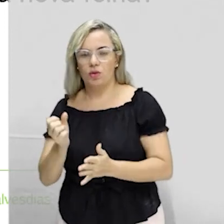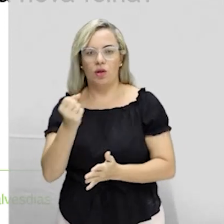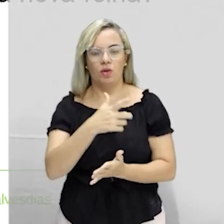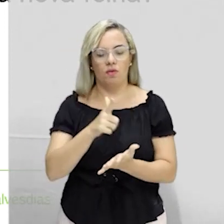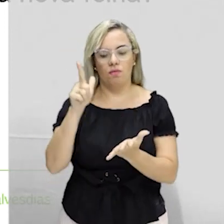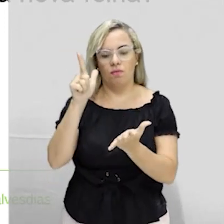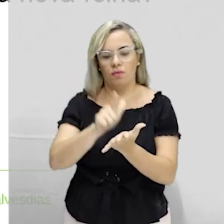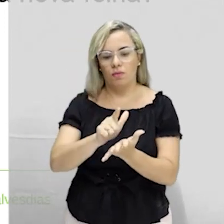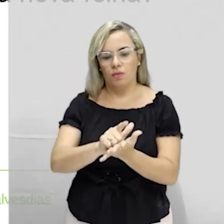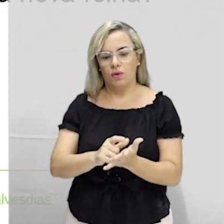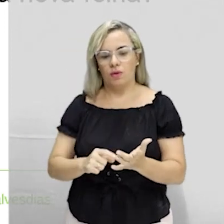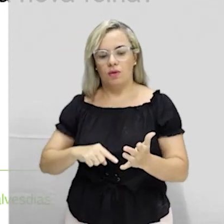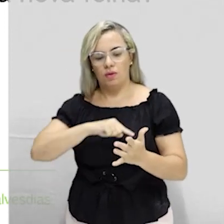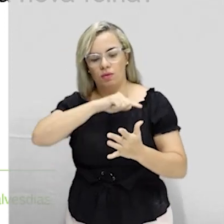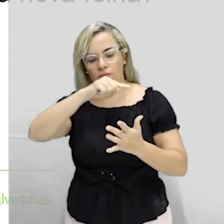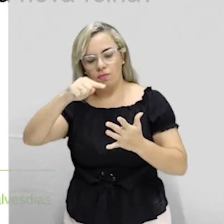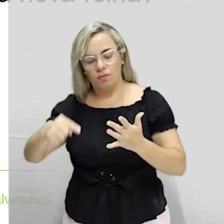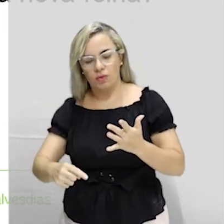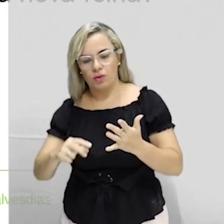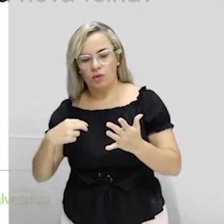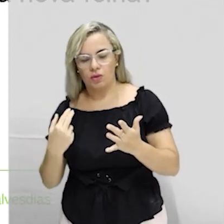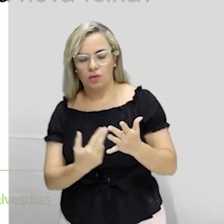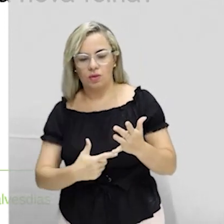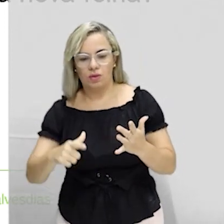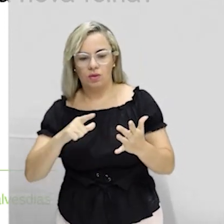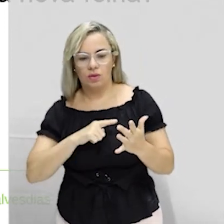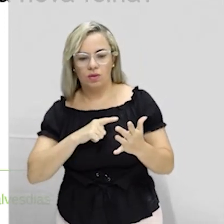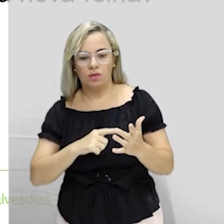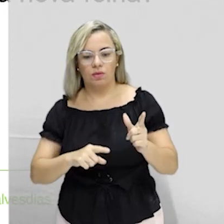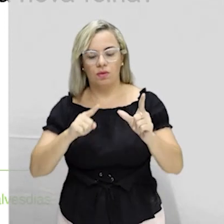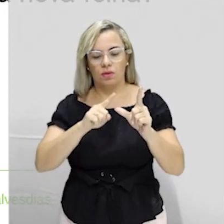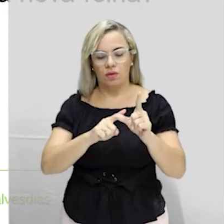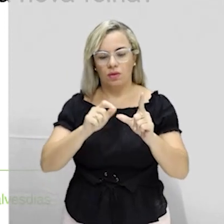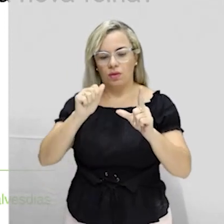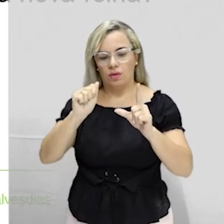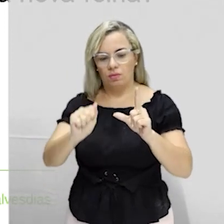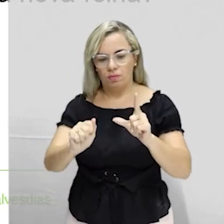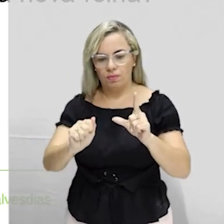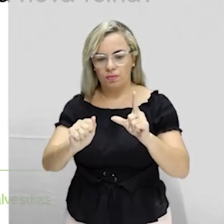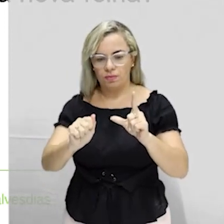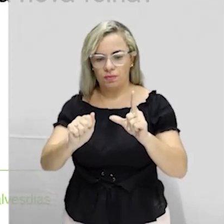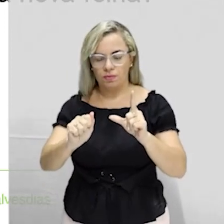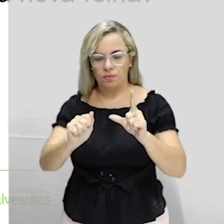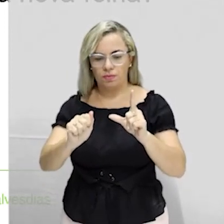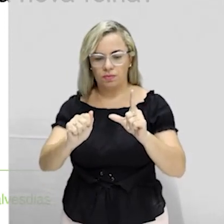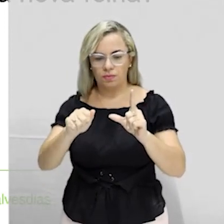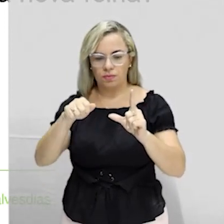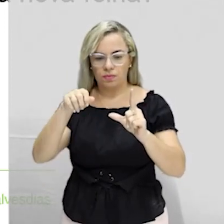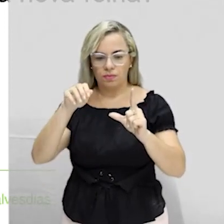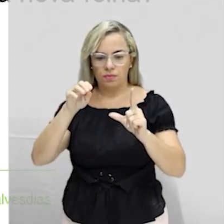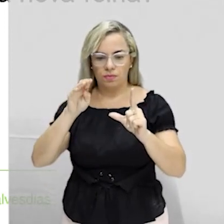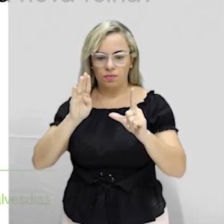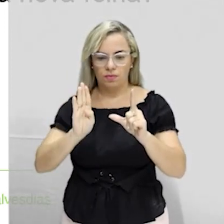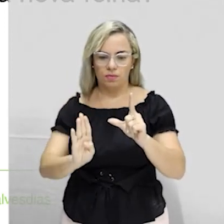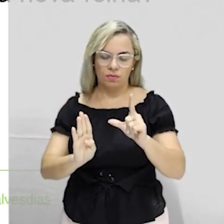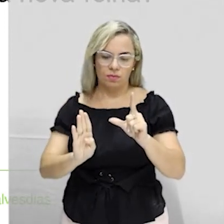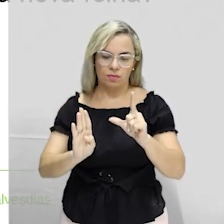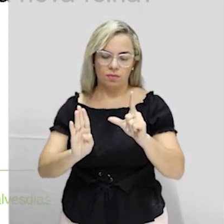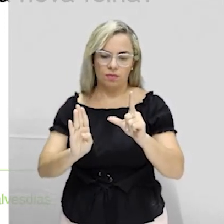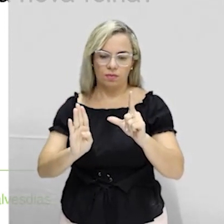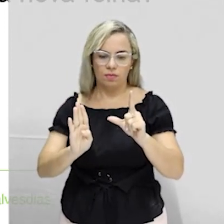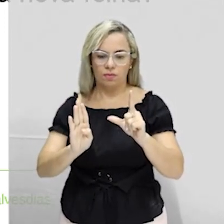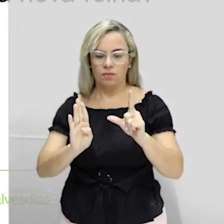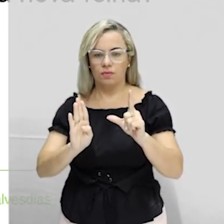nova folha. E as opções que nós temos: 1 sobre 16 na letra A, 620